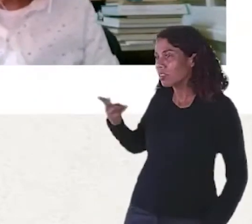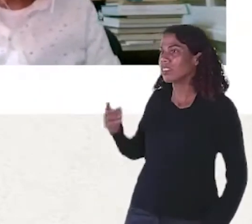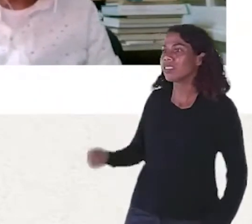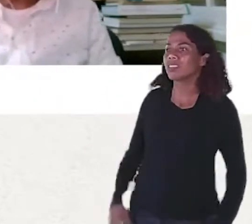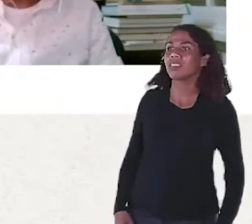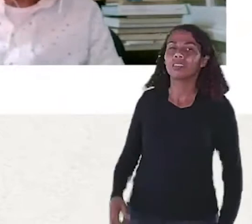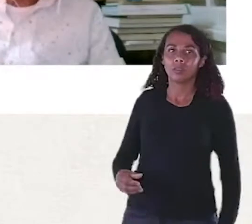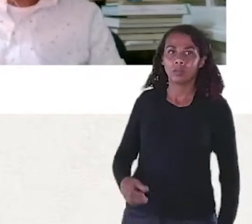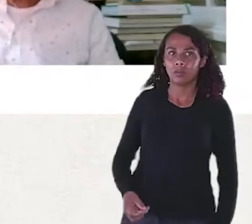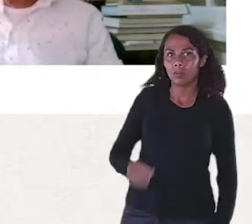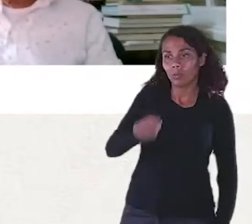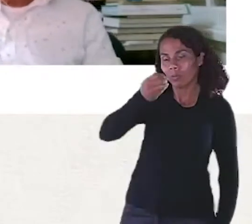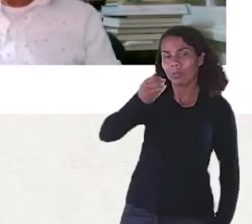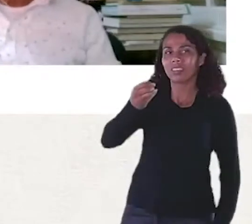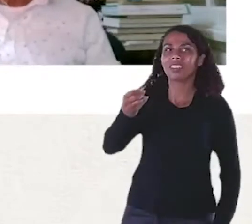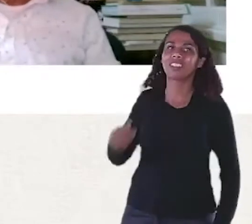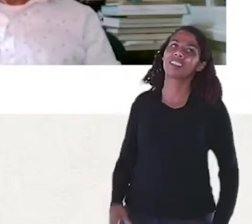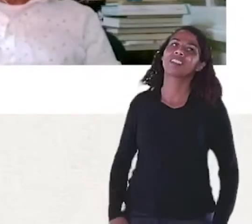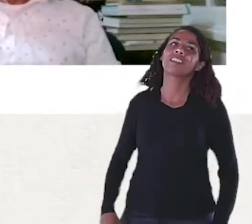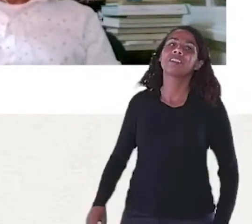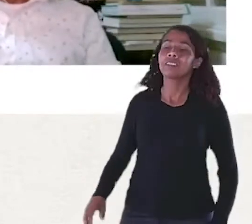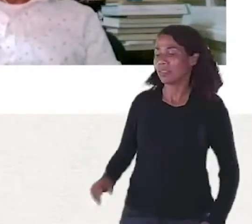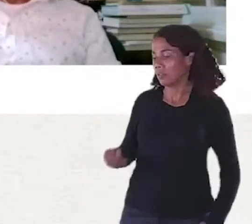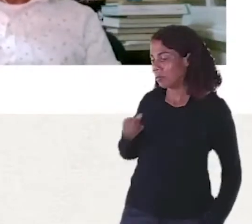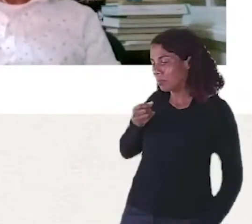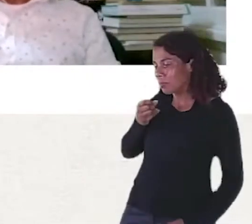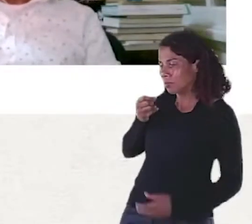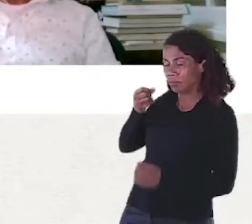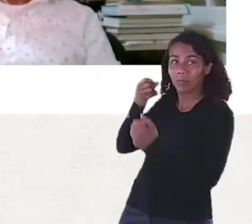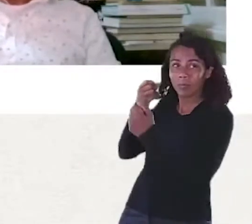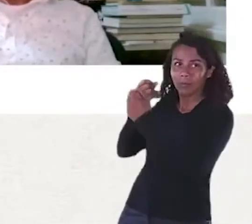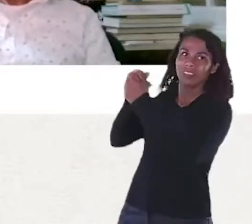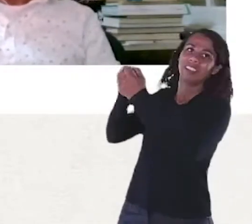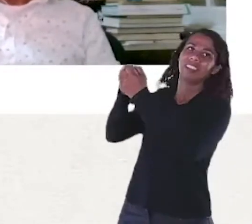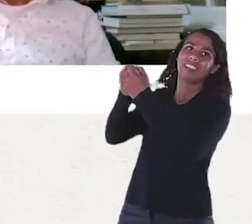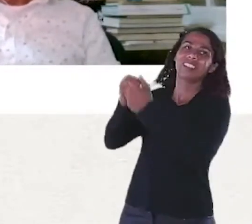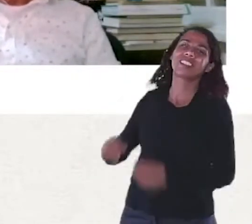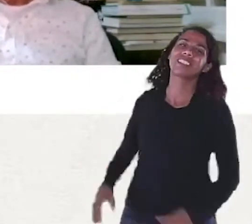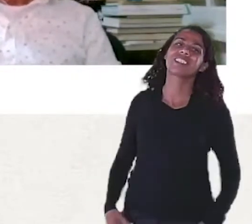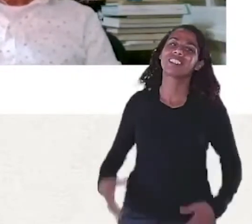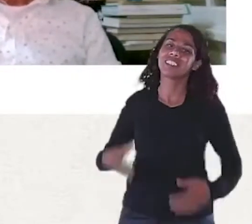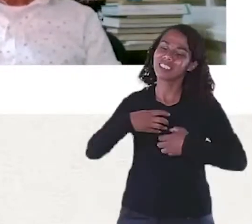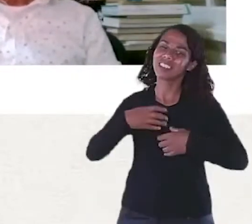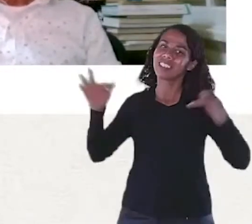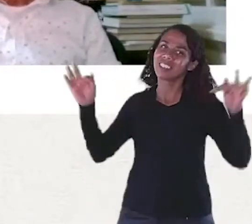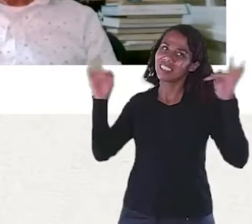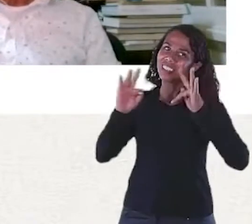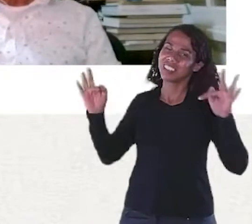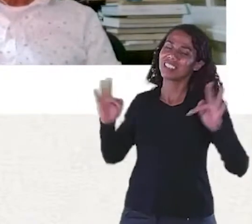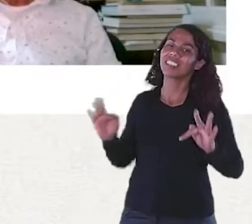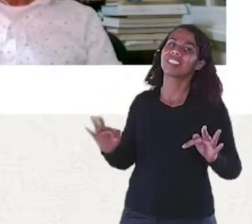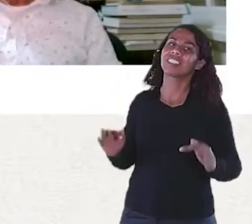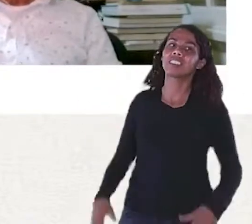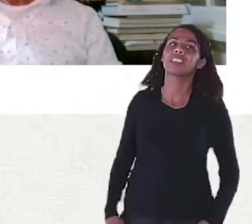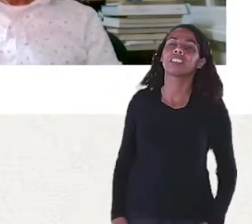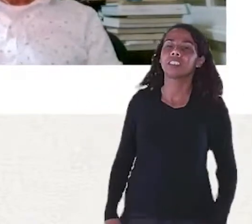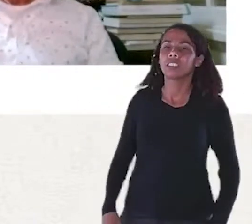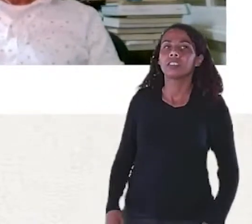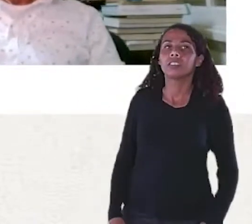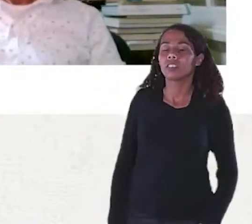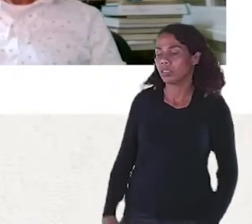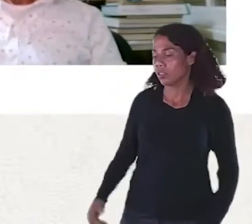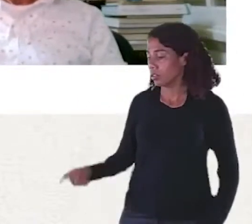enquanto brindam. Como diz aquele, você que me ensinou isso, você não está lembrado. Qual que é o melhor brinde que um escritor pode fazer depois do